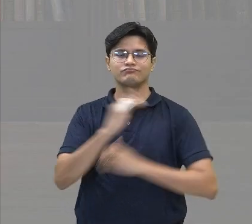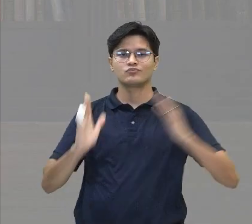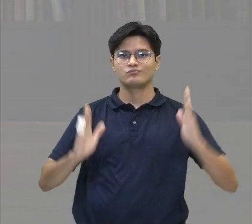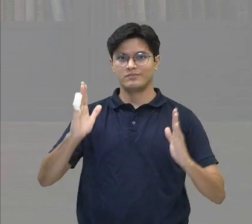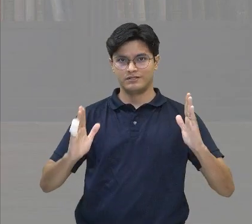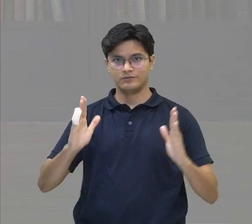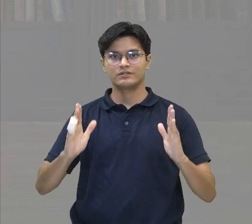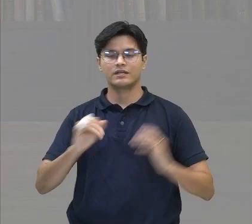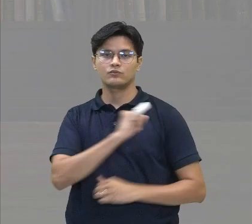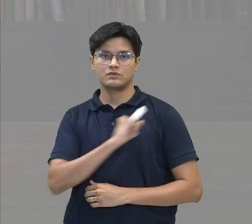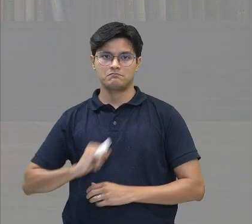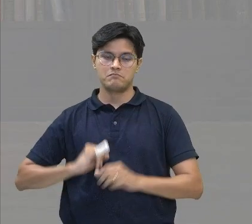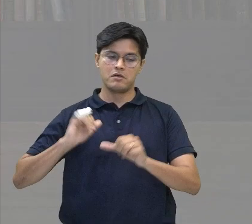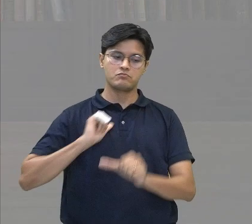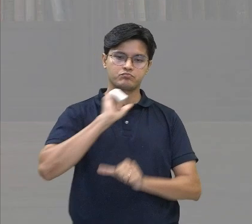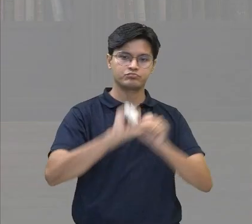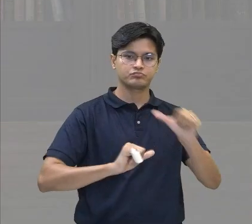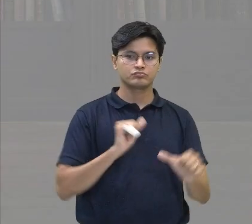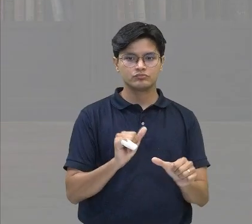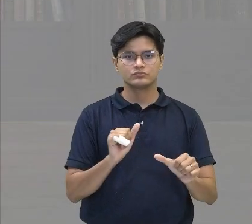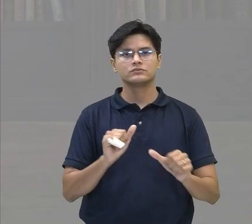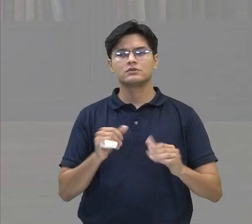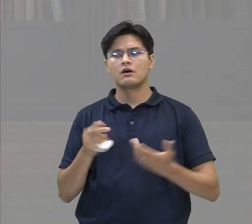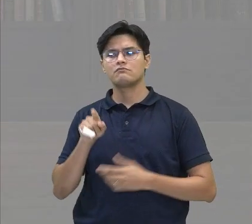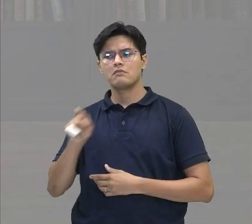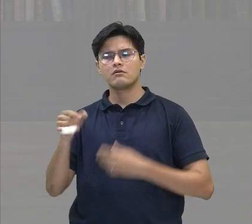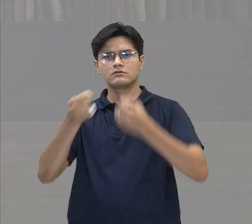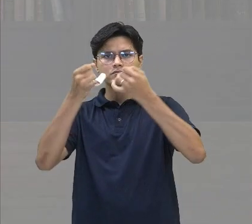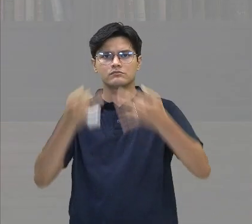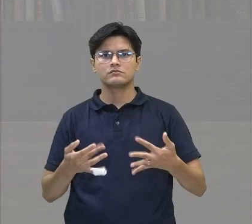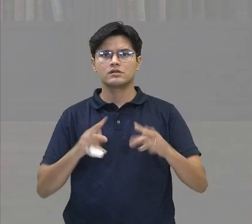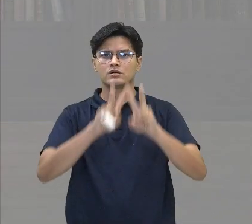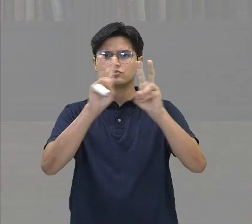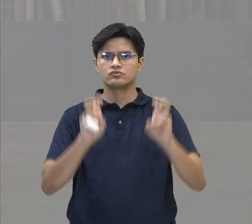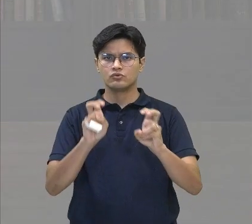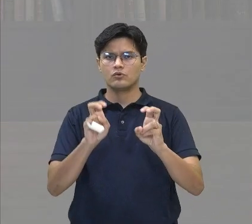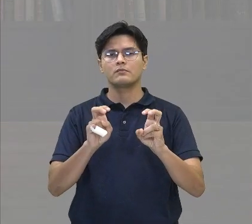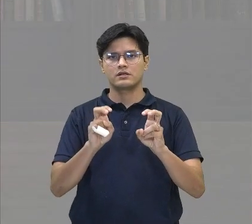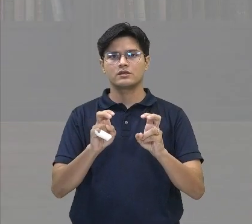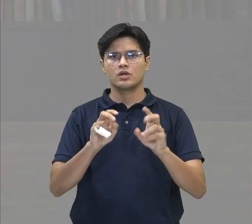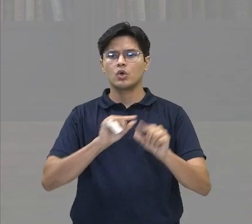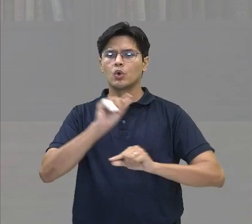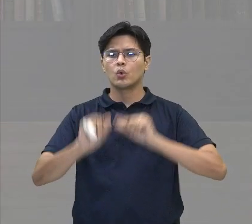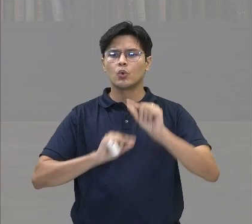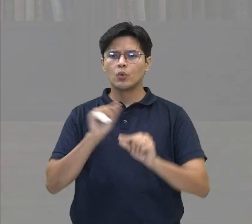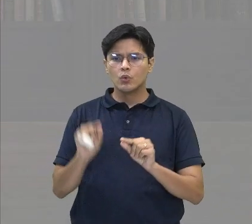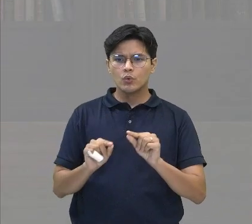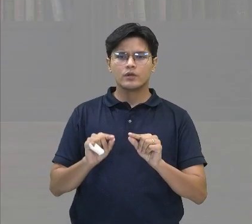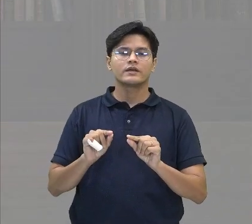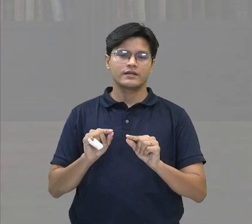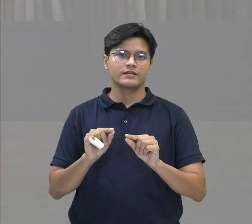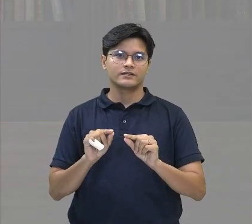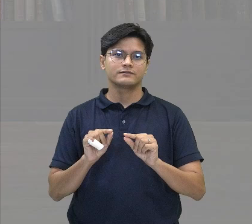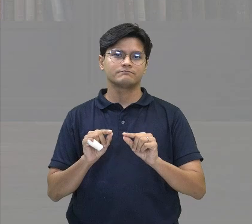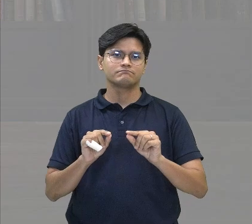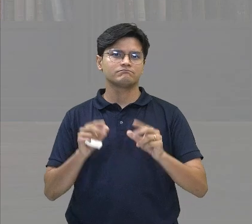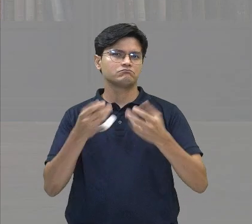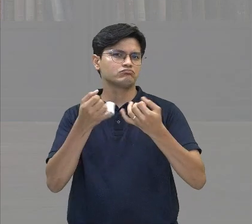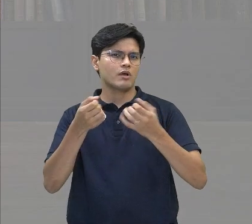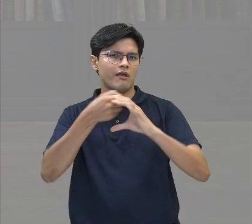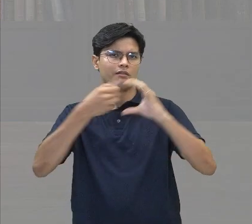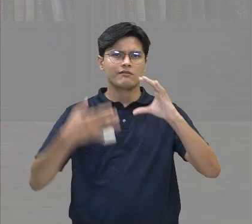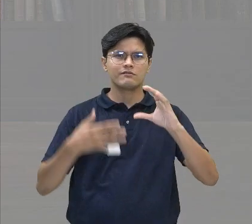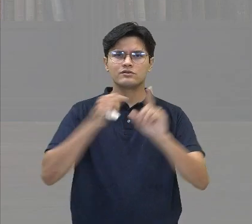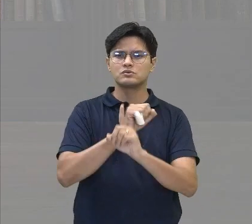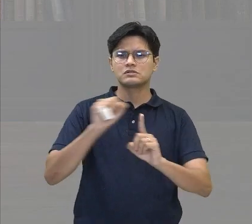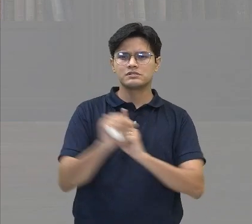textos falavam sobre hipocrisia, sobre traços dessa sociedade que o nosso escritor satirizava, fazia piada sobre,